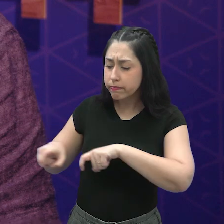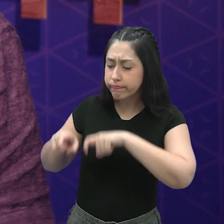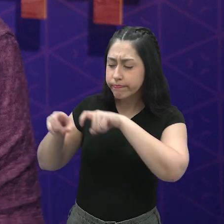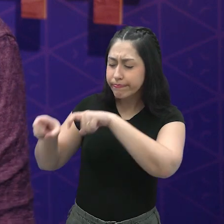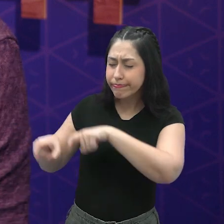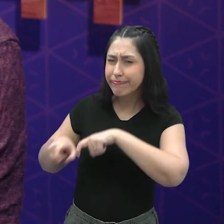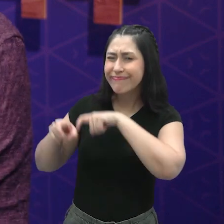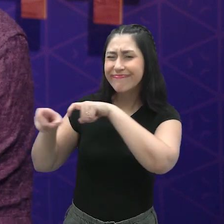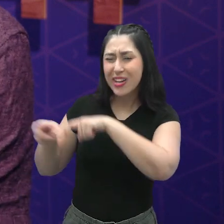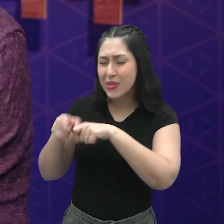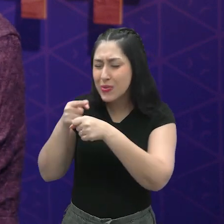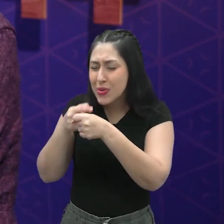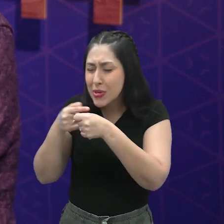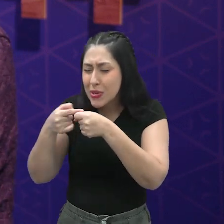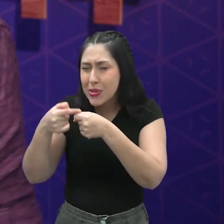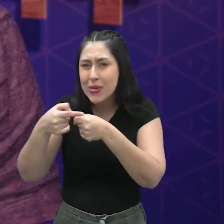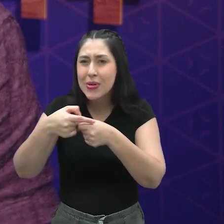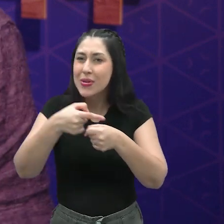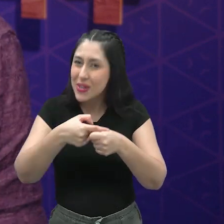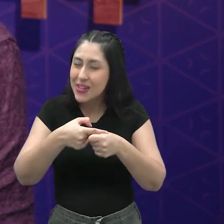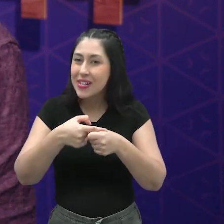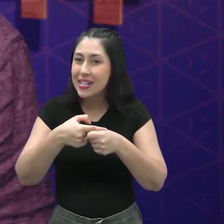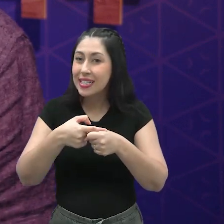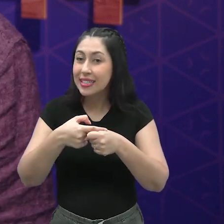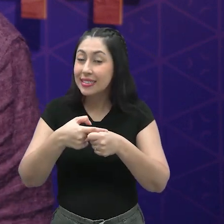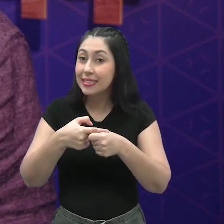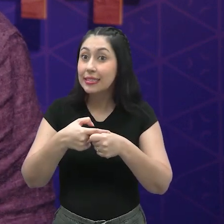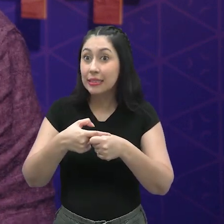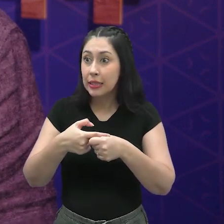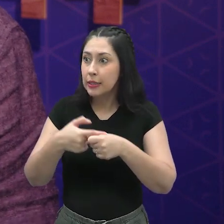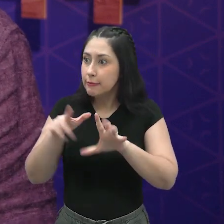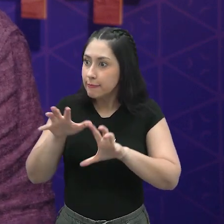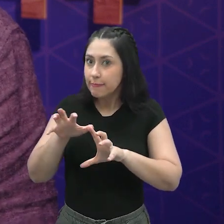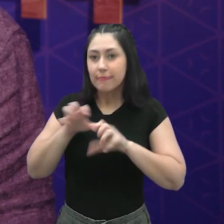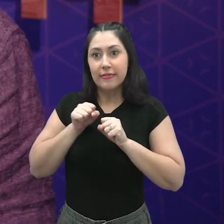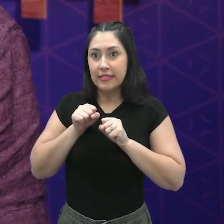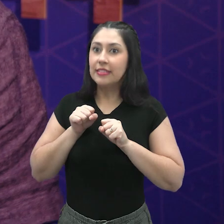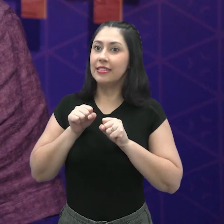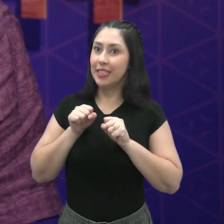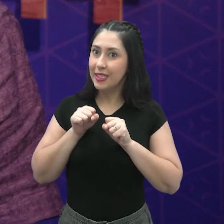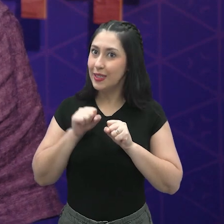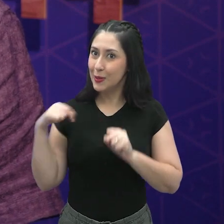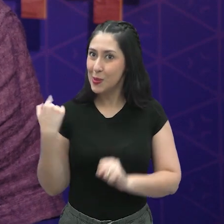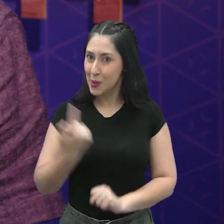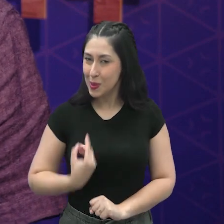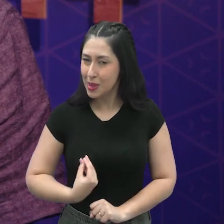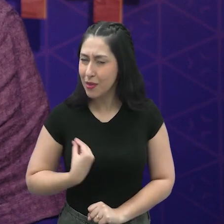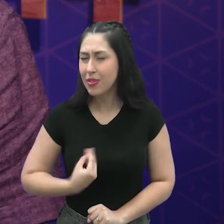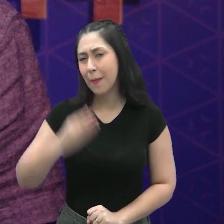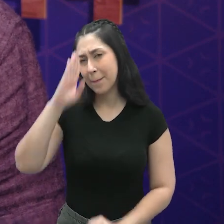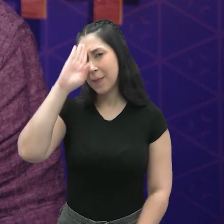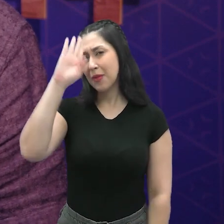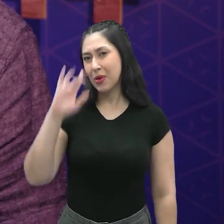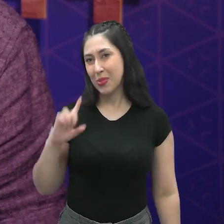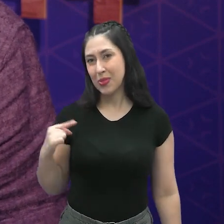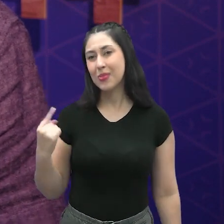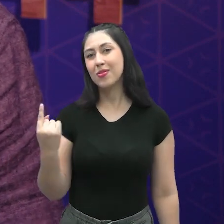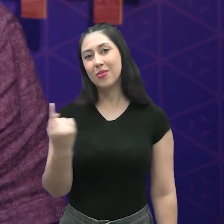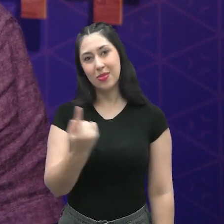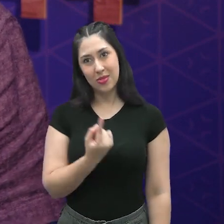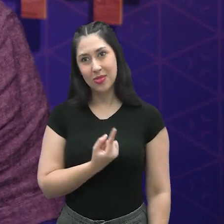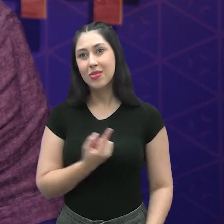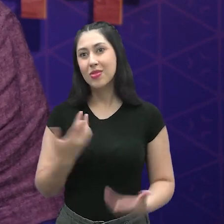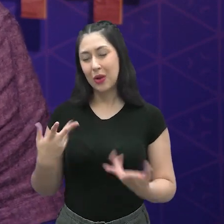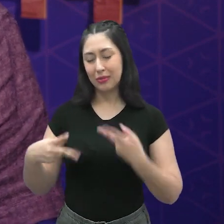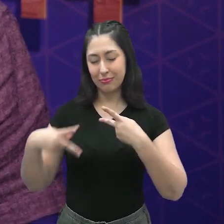essa cultura do interior, cultura da roça, ela está muito presente na nossa vida, principalmente para a gente